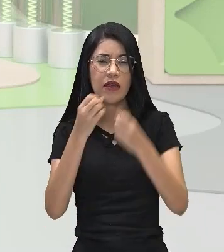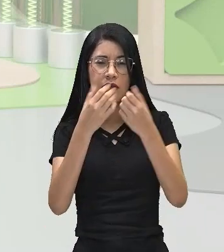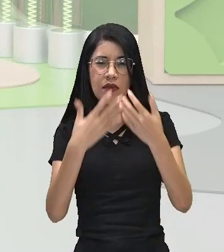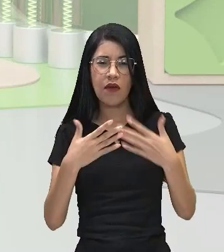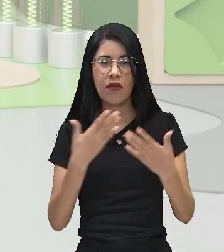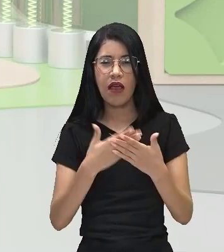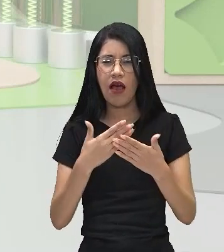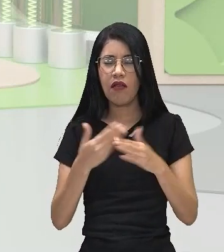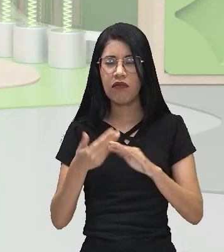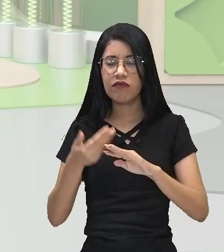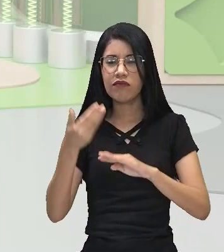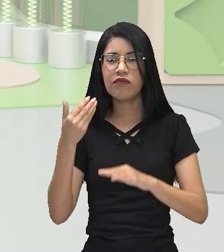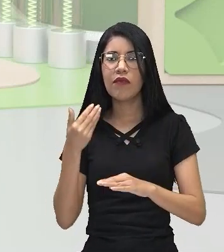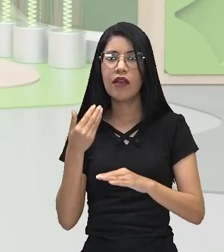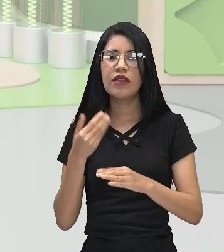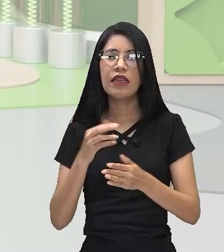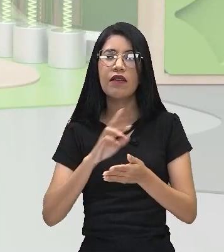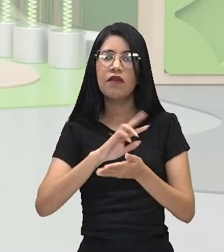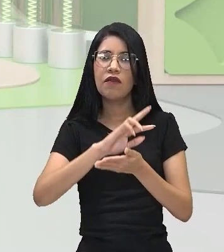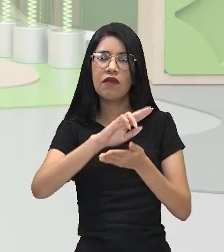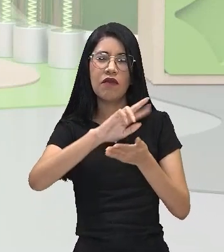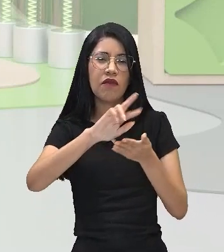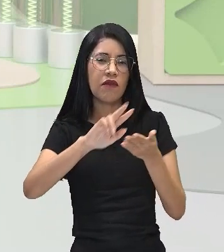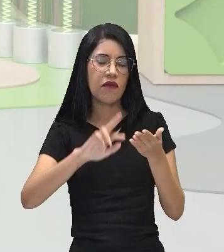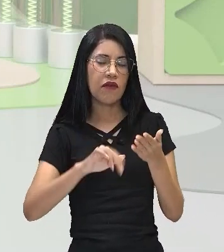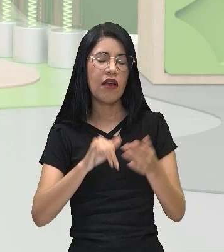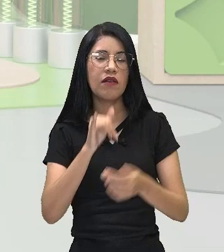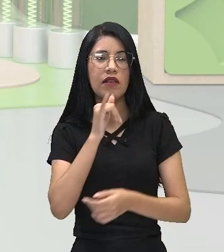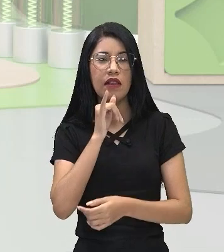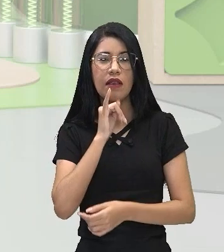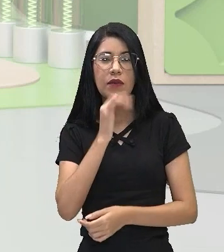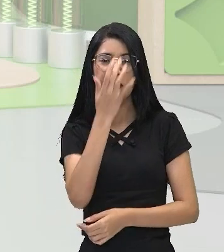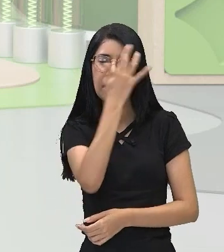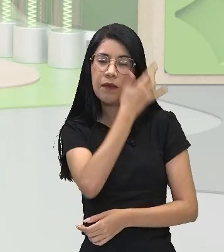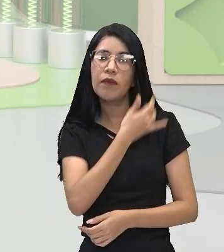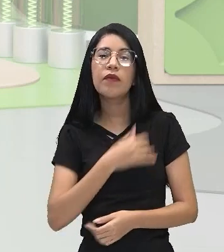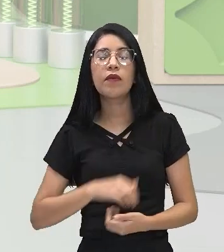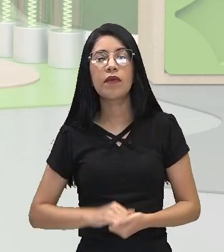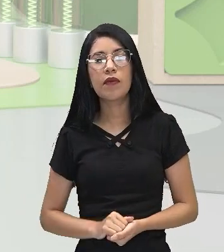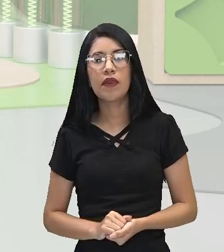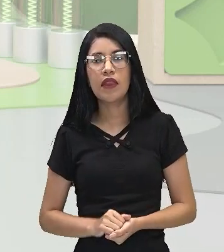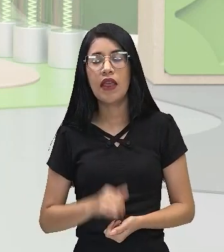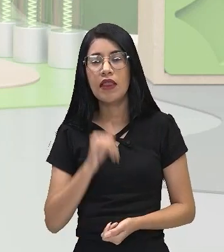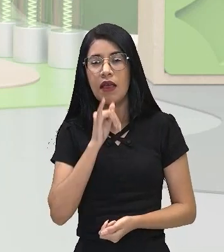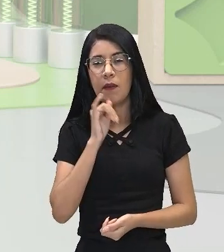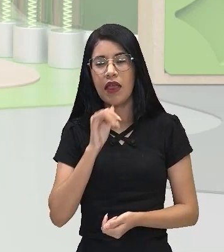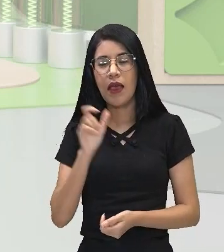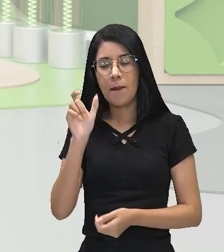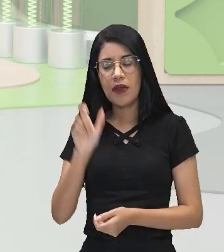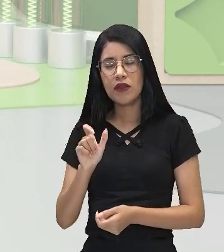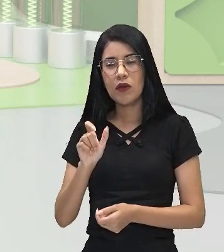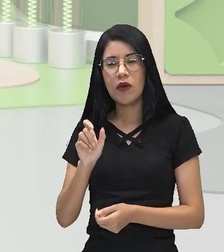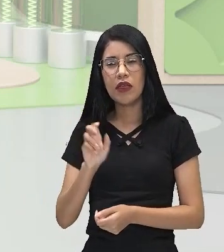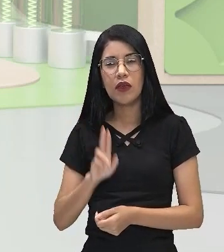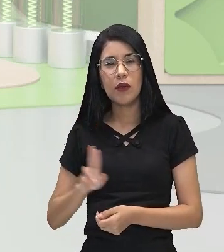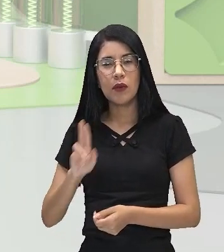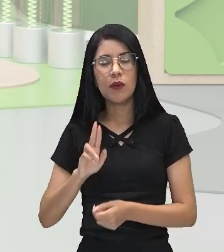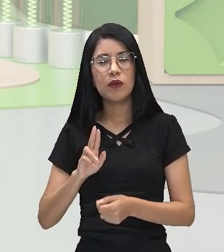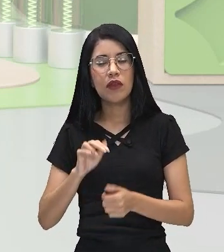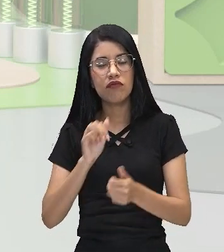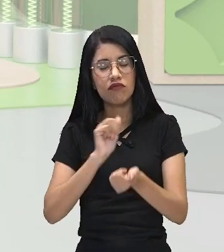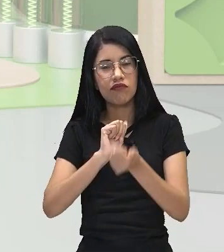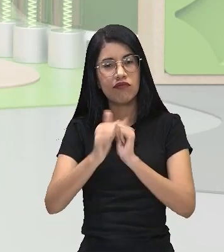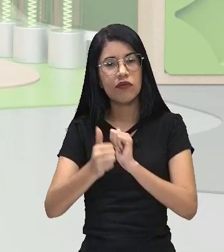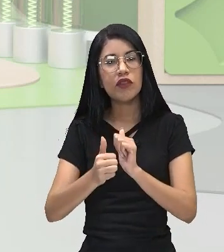Tivemos diversos exemplos aí, falamos sobre o atleta, né, do salto com vara, por exemplo. A gente viu